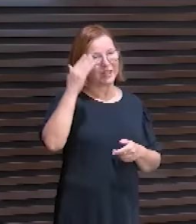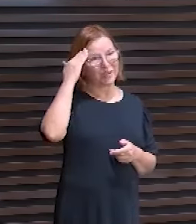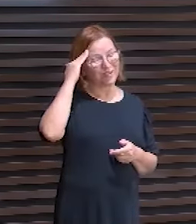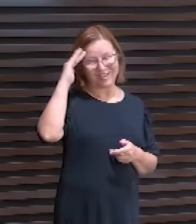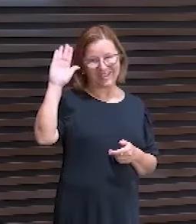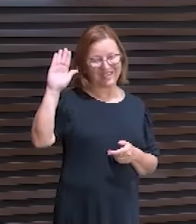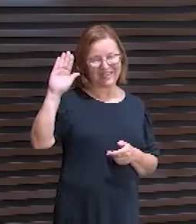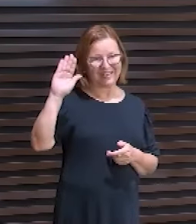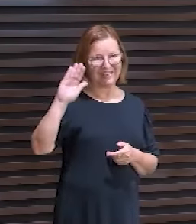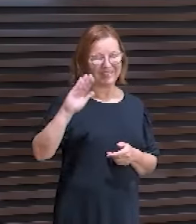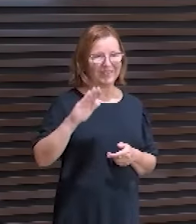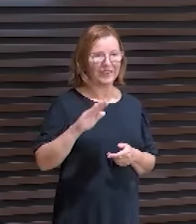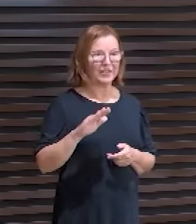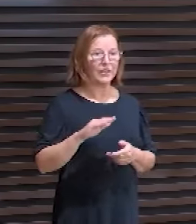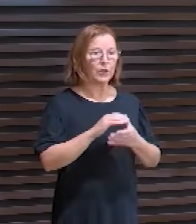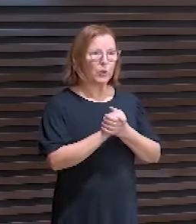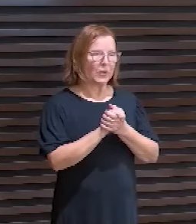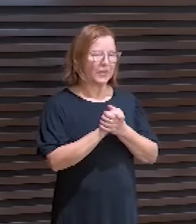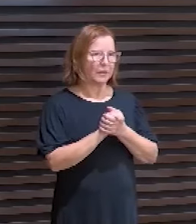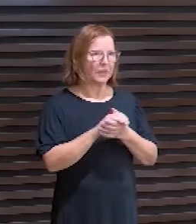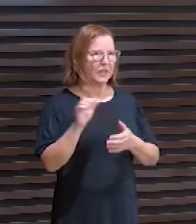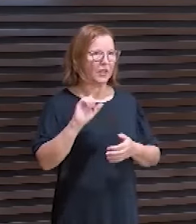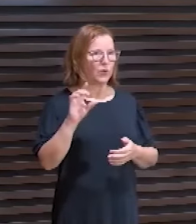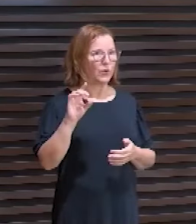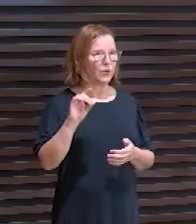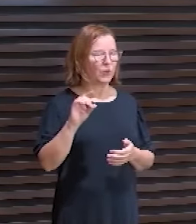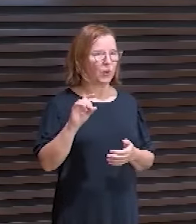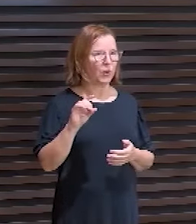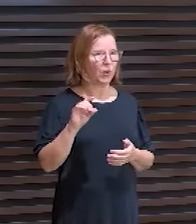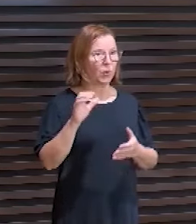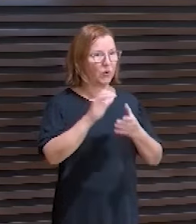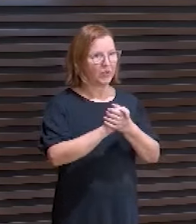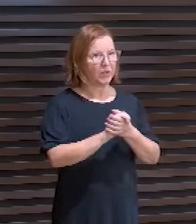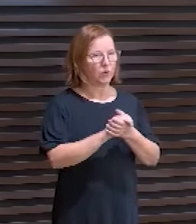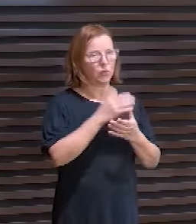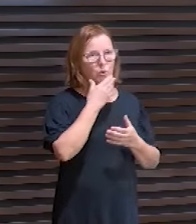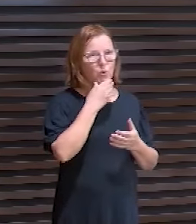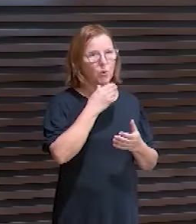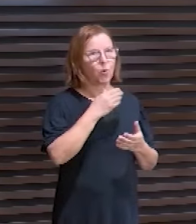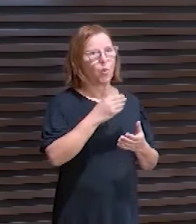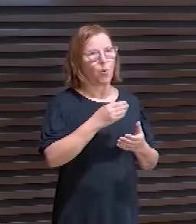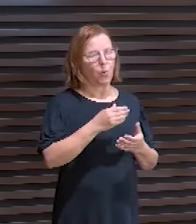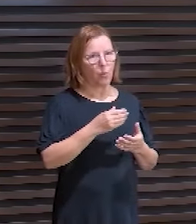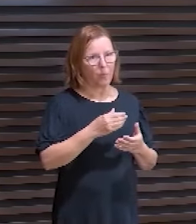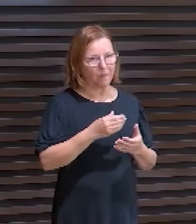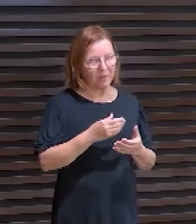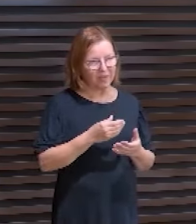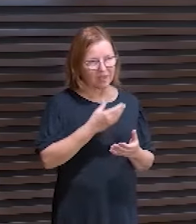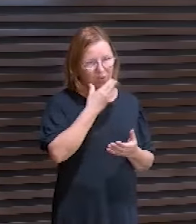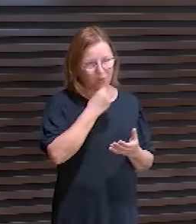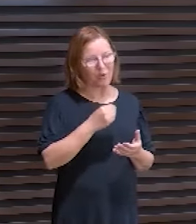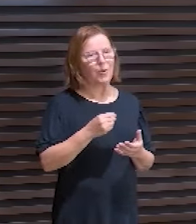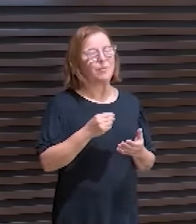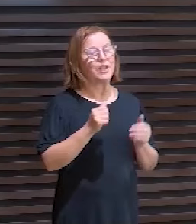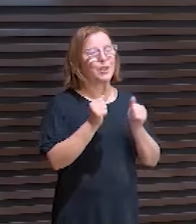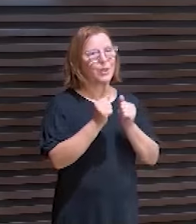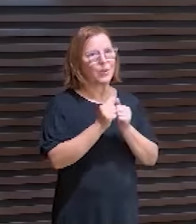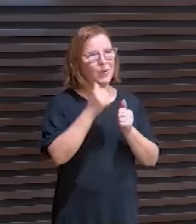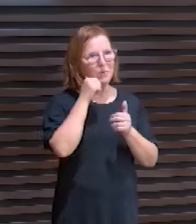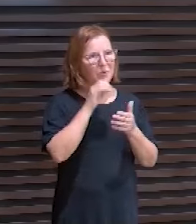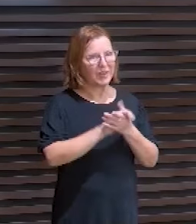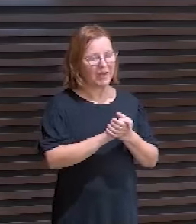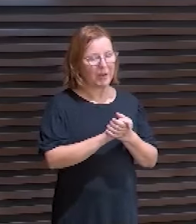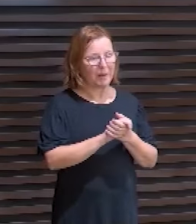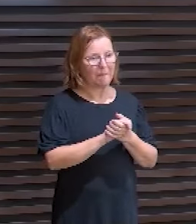reconheceram que o casamento não é apenas a união de um homem e uma mulher mas a união desses com Cristo atos